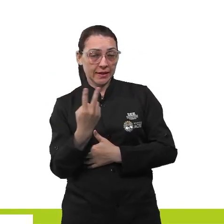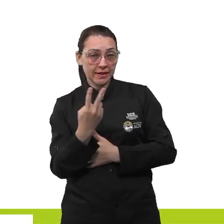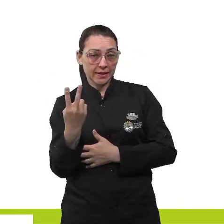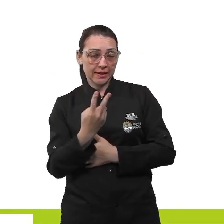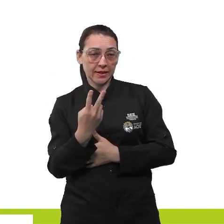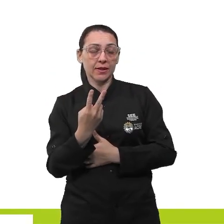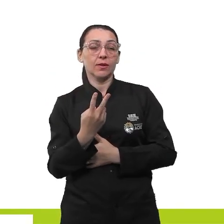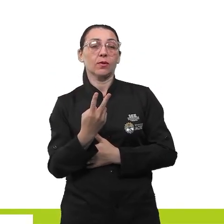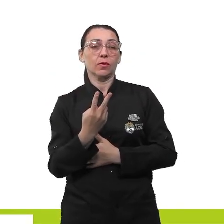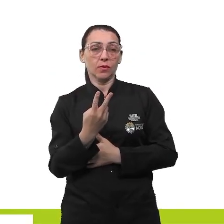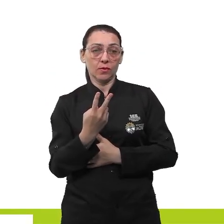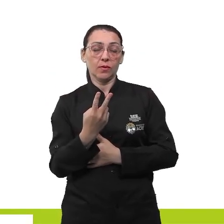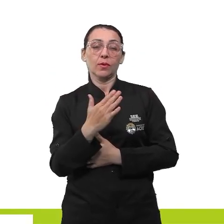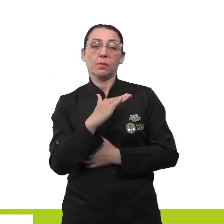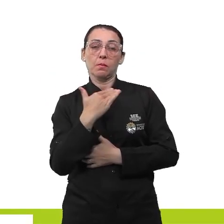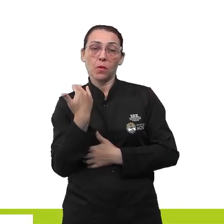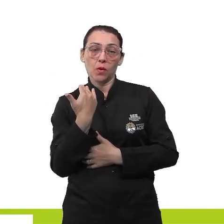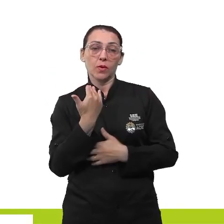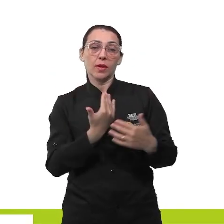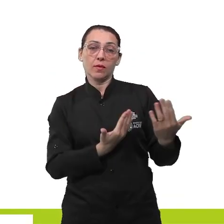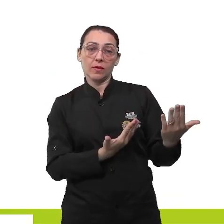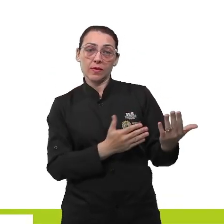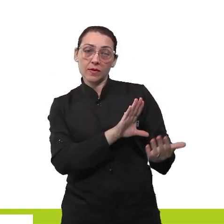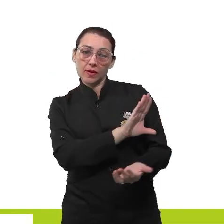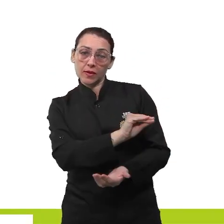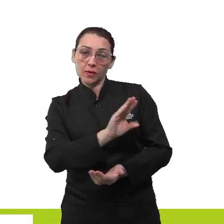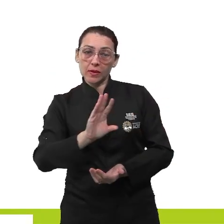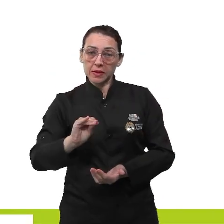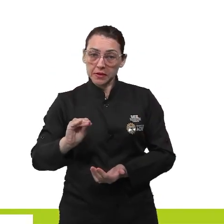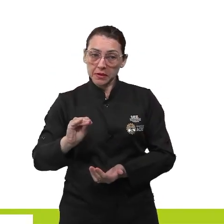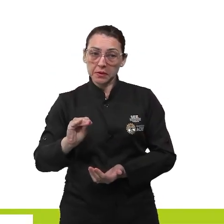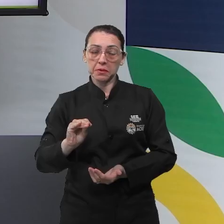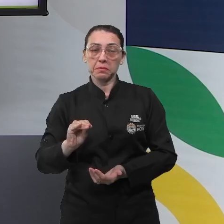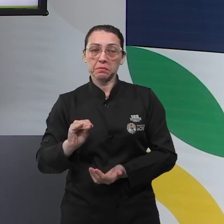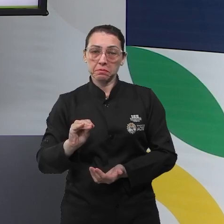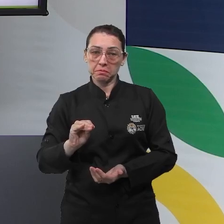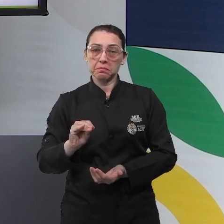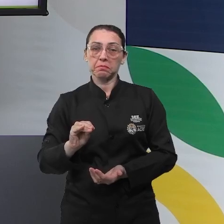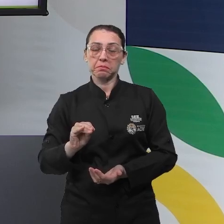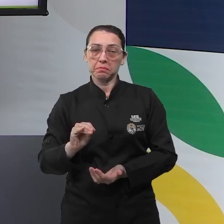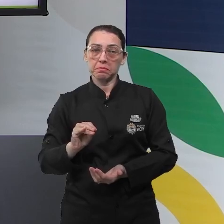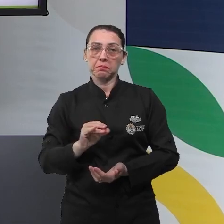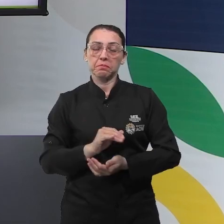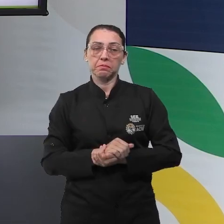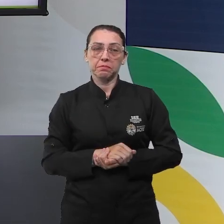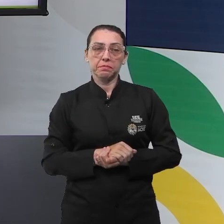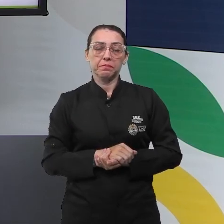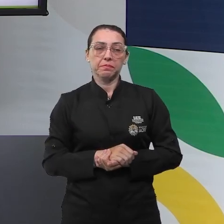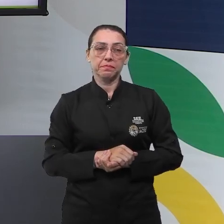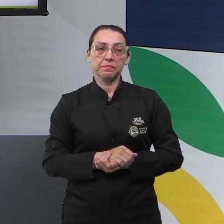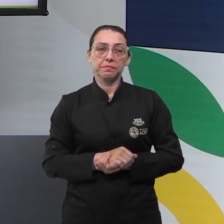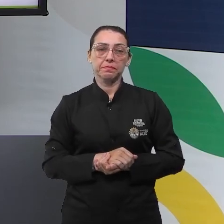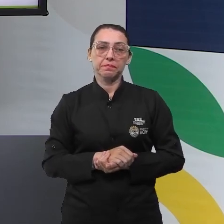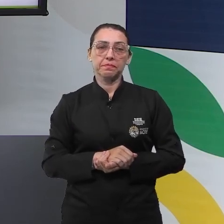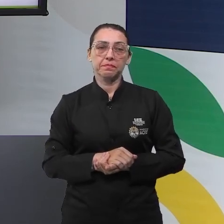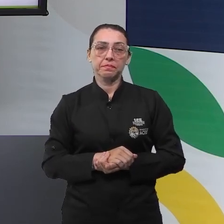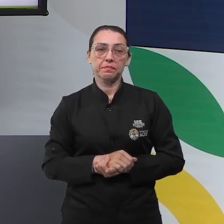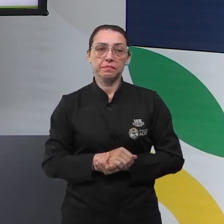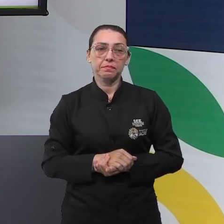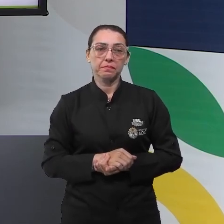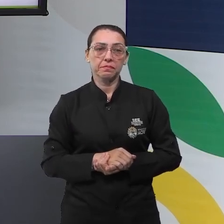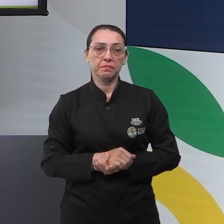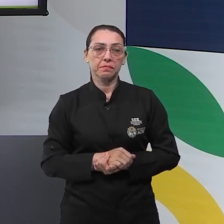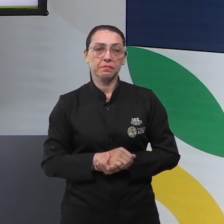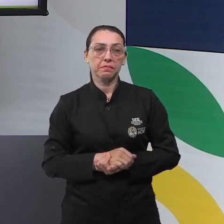morte entre os adolescentes, olha aí, ó, que interessante. Segunda causa de morte entre os adolescentes. E